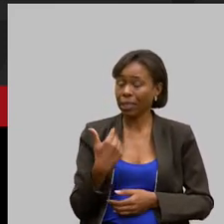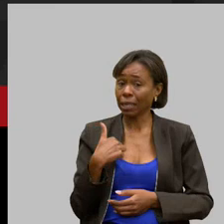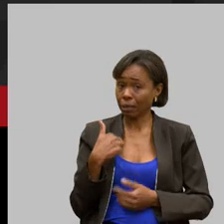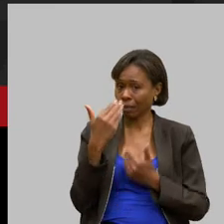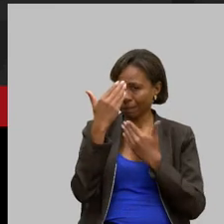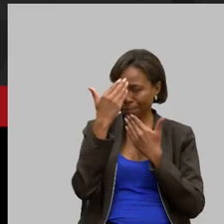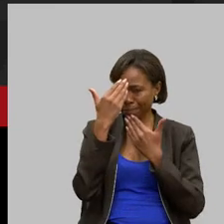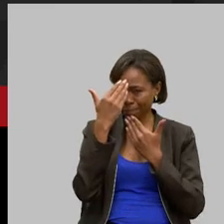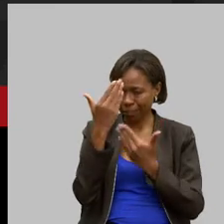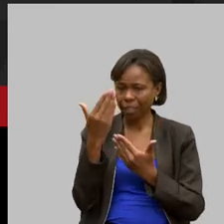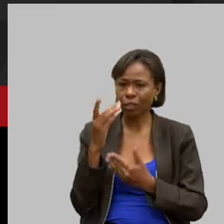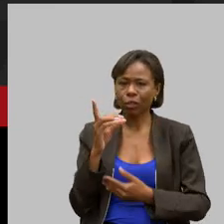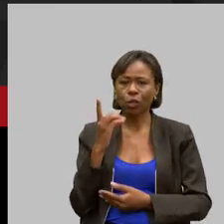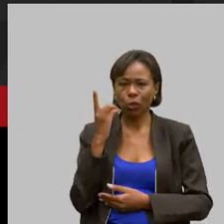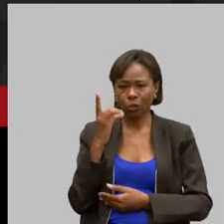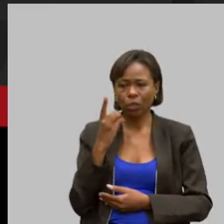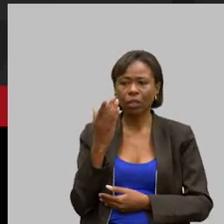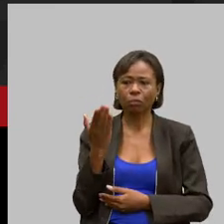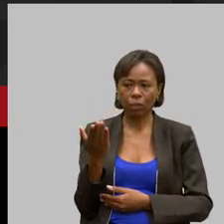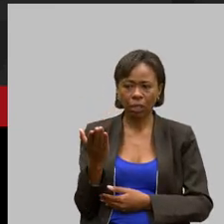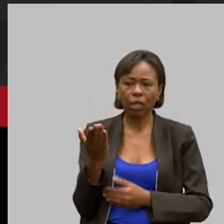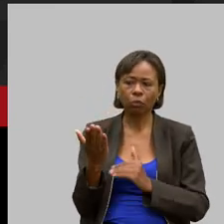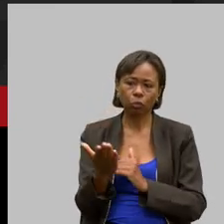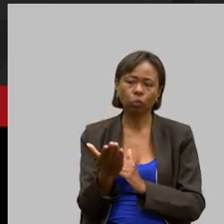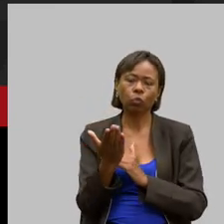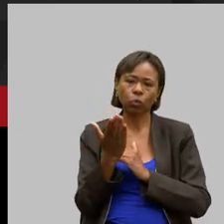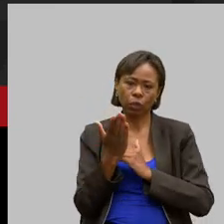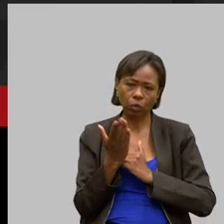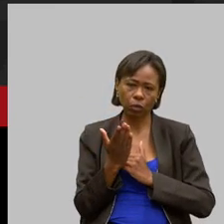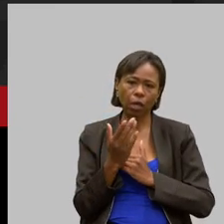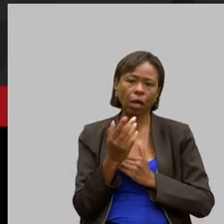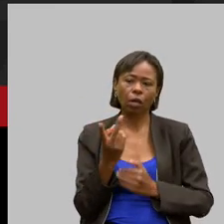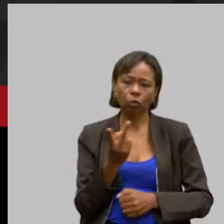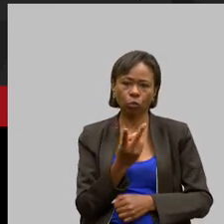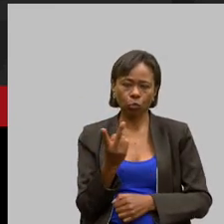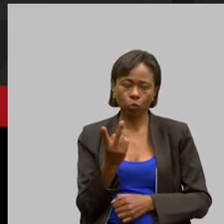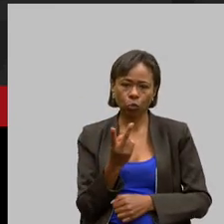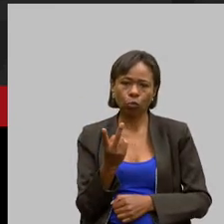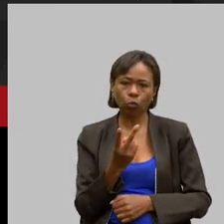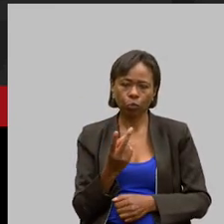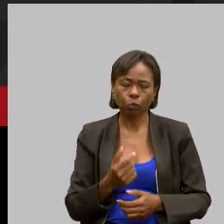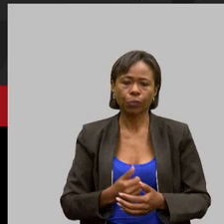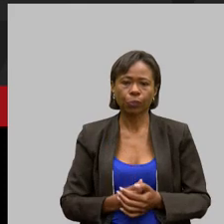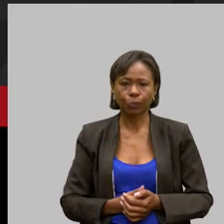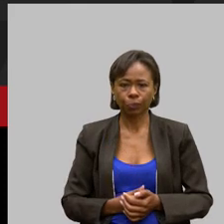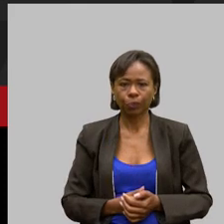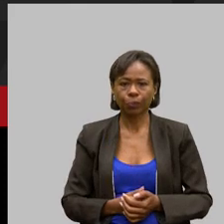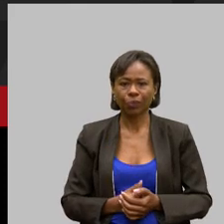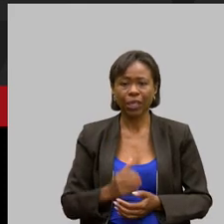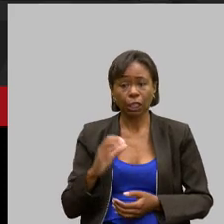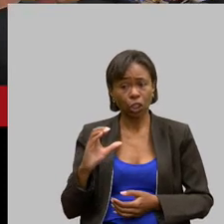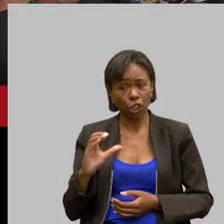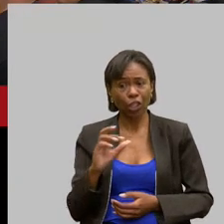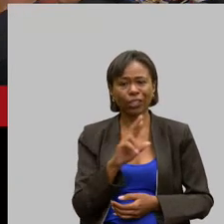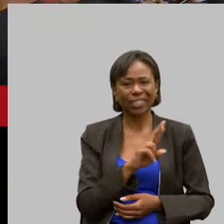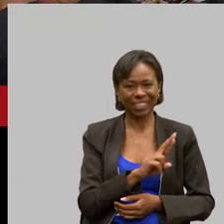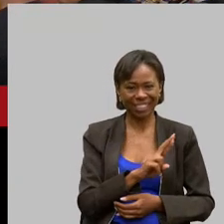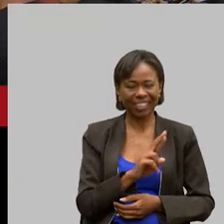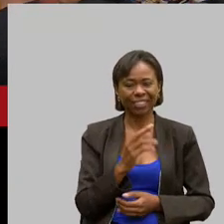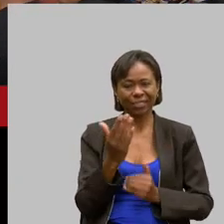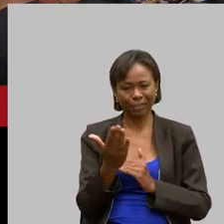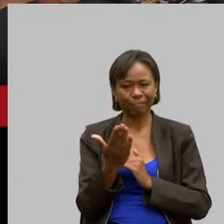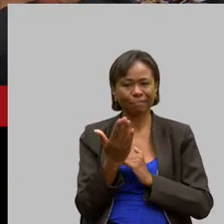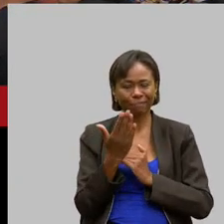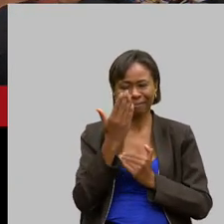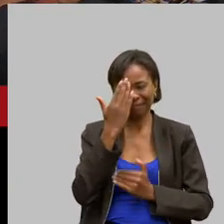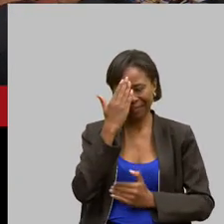publicamente Deputado pela disponibilidade aí e o deputado regaldo Lopes também pela ajuda de vocês vai ser muito importante